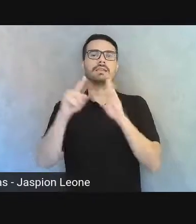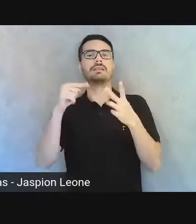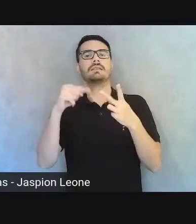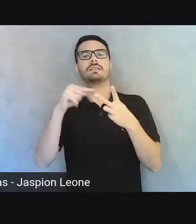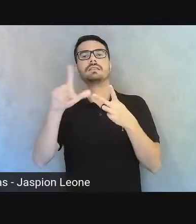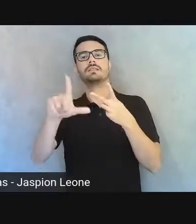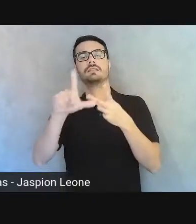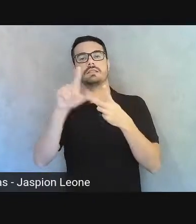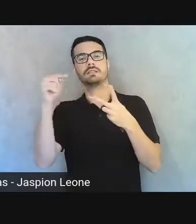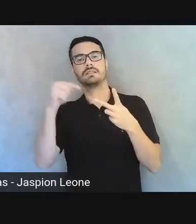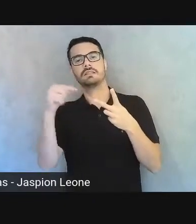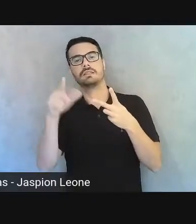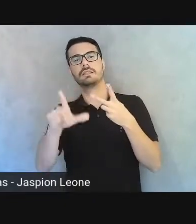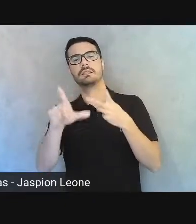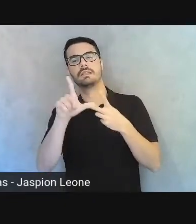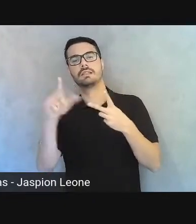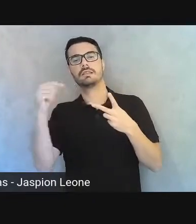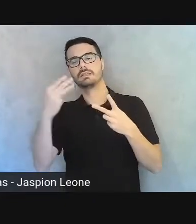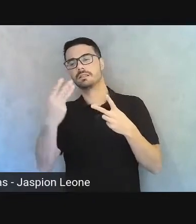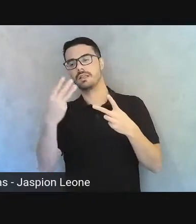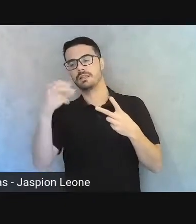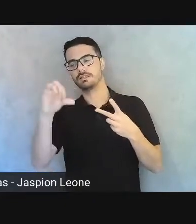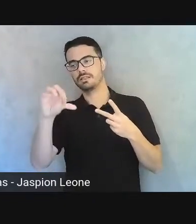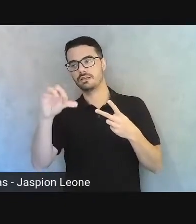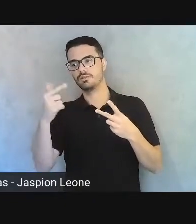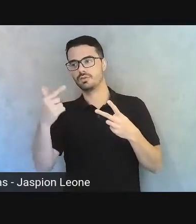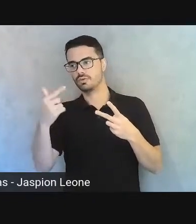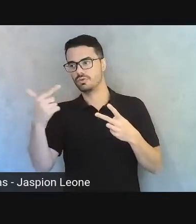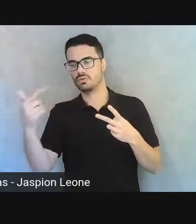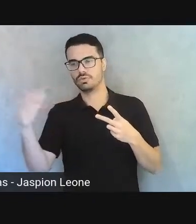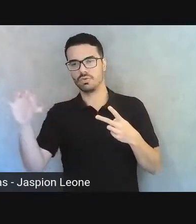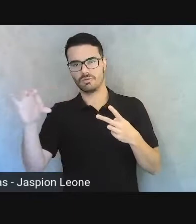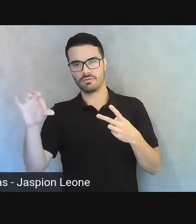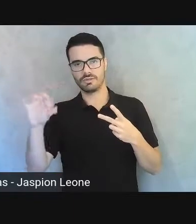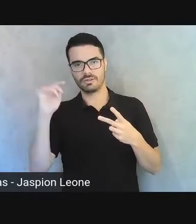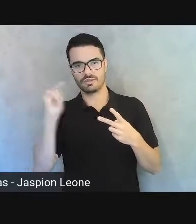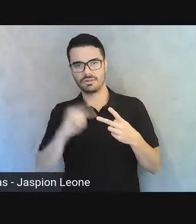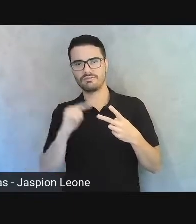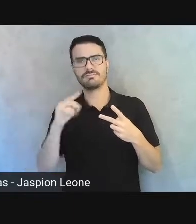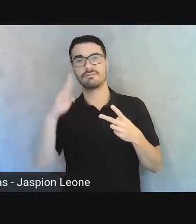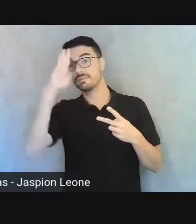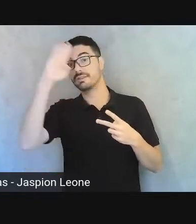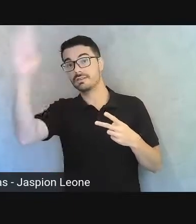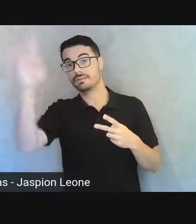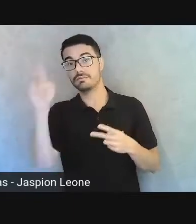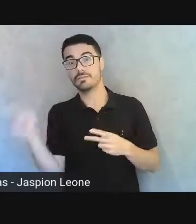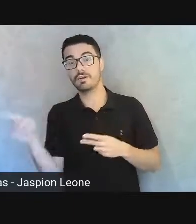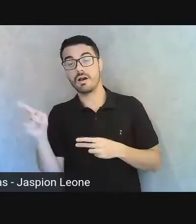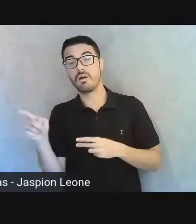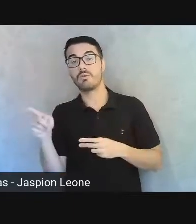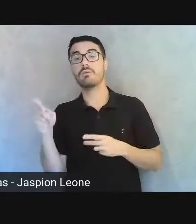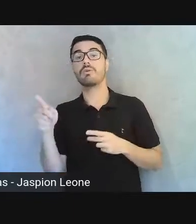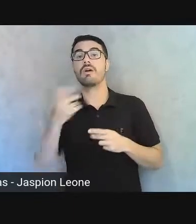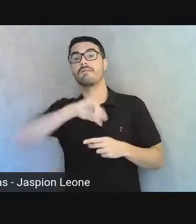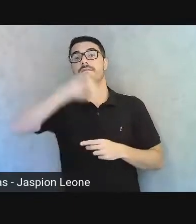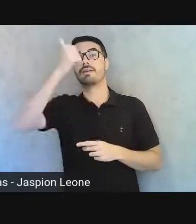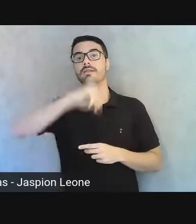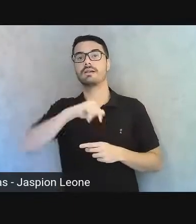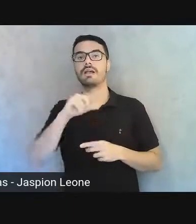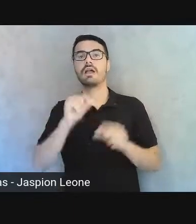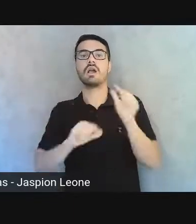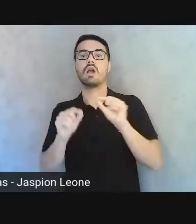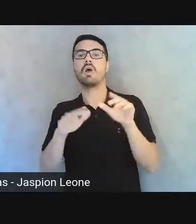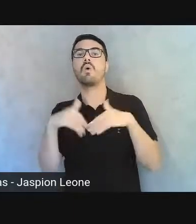3729, porque eu destaco como principal vantagem da avaliação de impacto legislativo desenhar qual é o